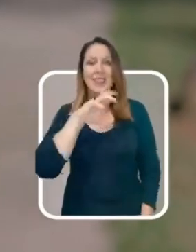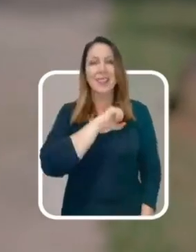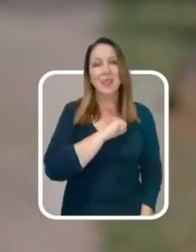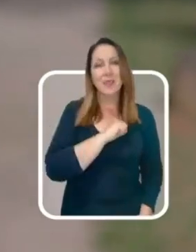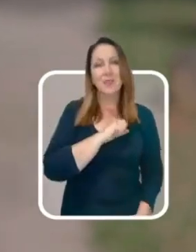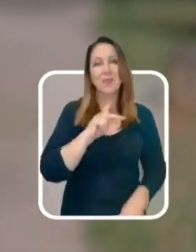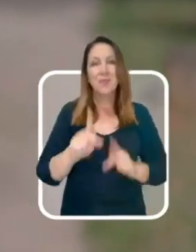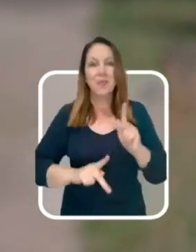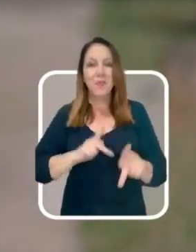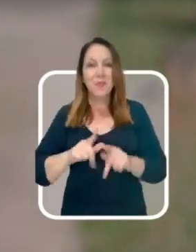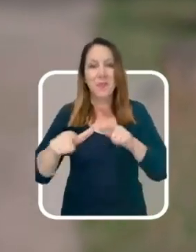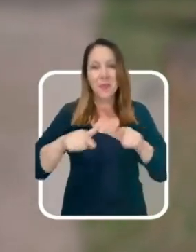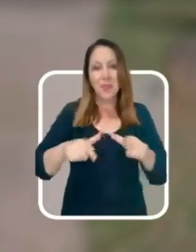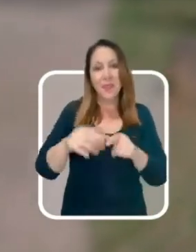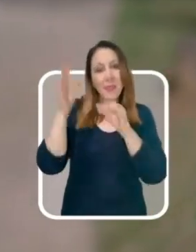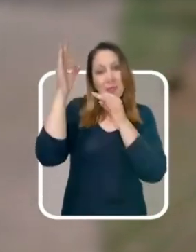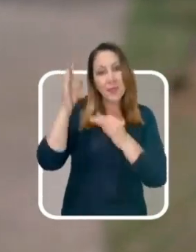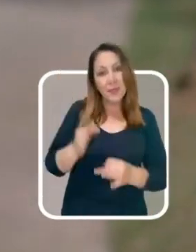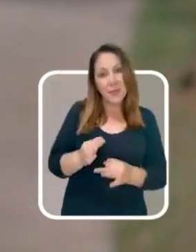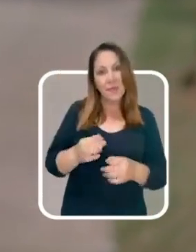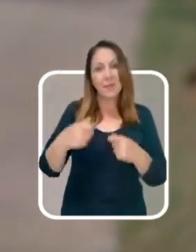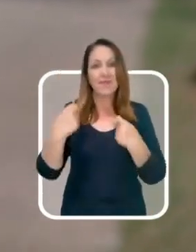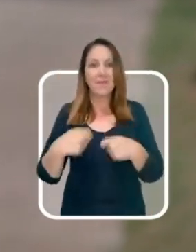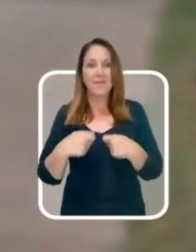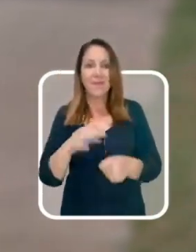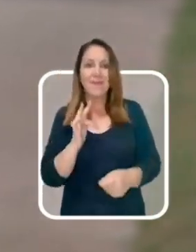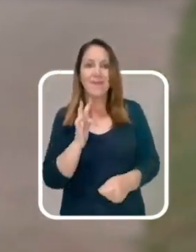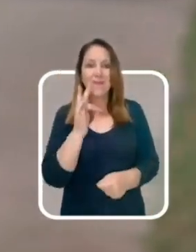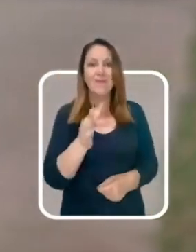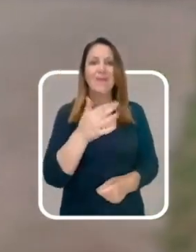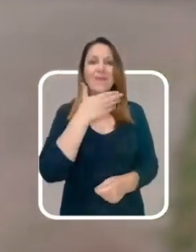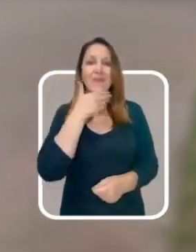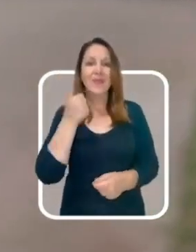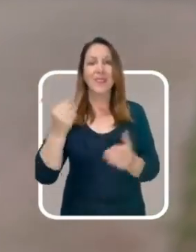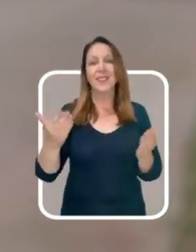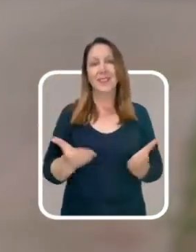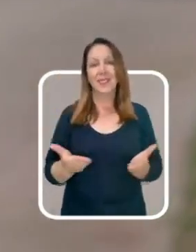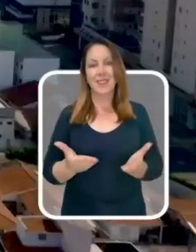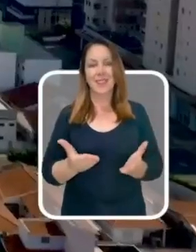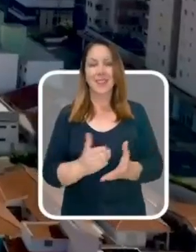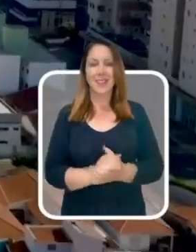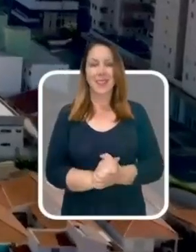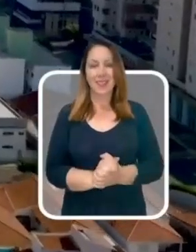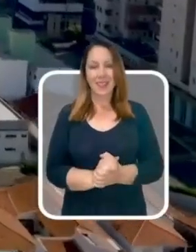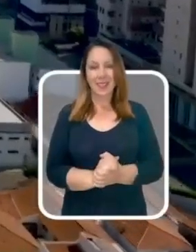trabalhadora, honesta e que precisa de um futuro melhor a partir de agora.